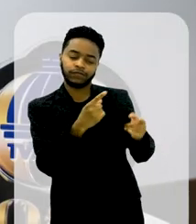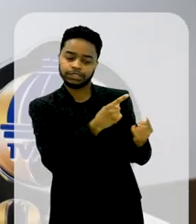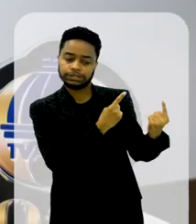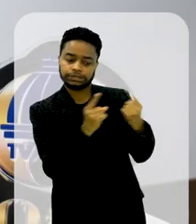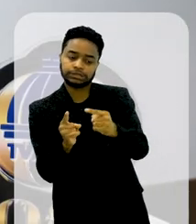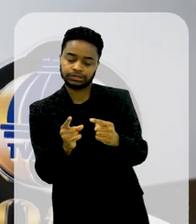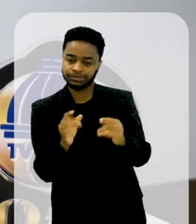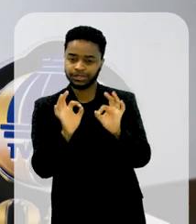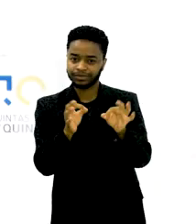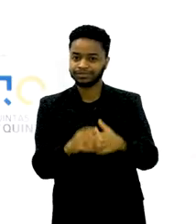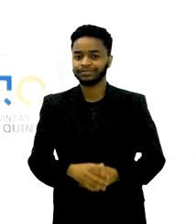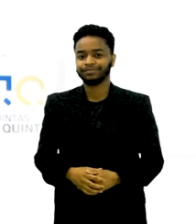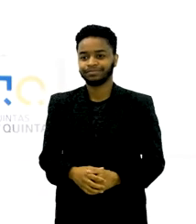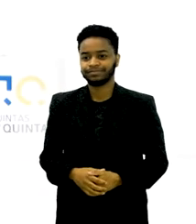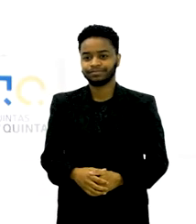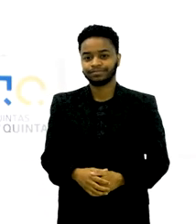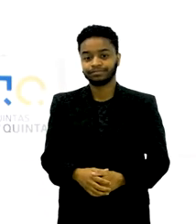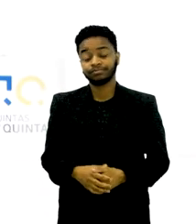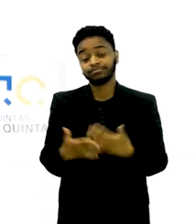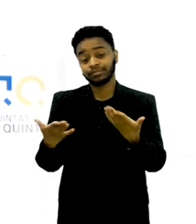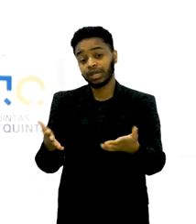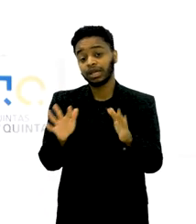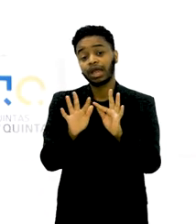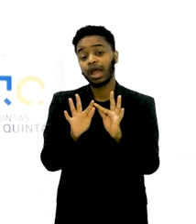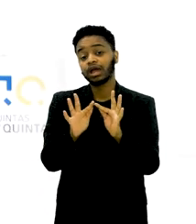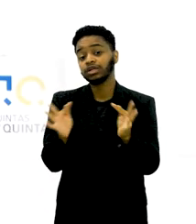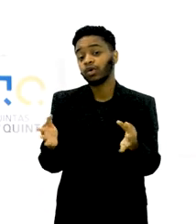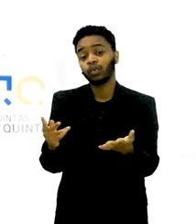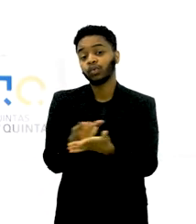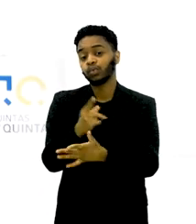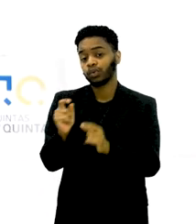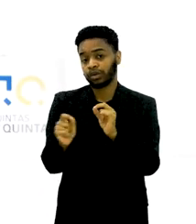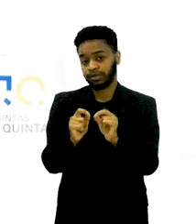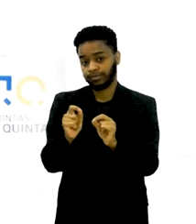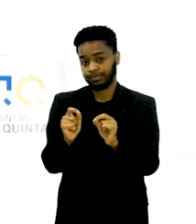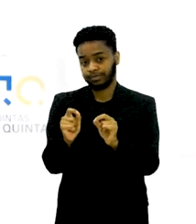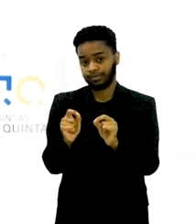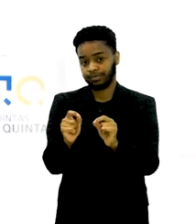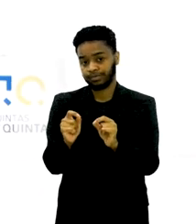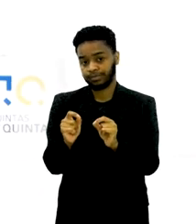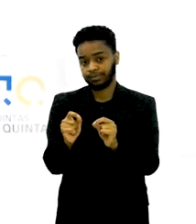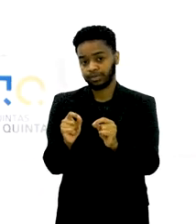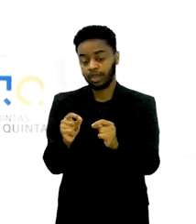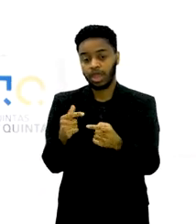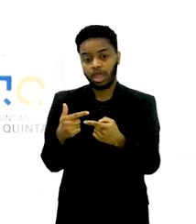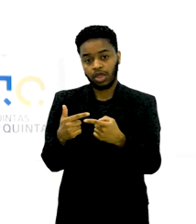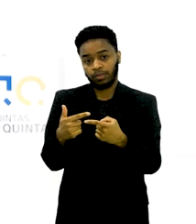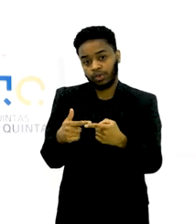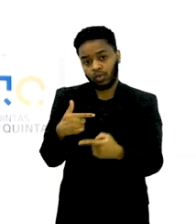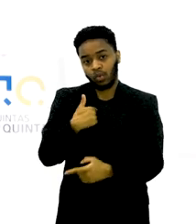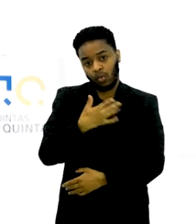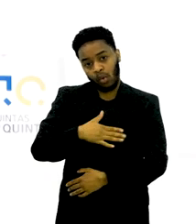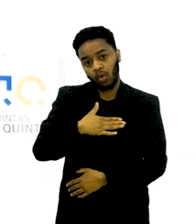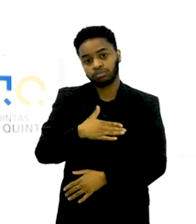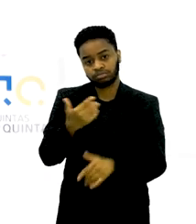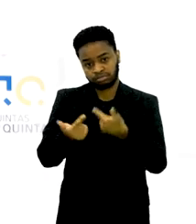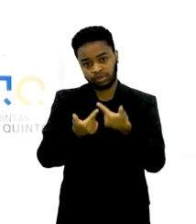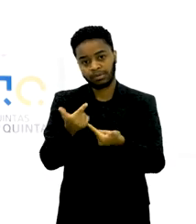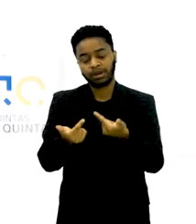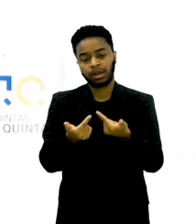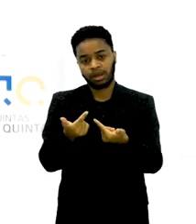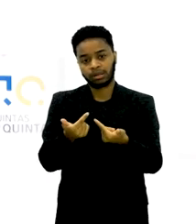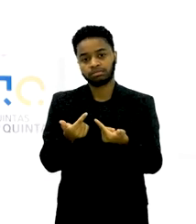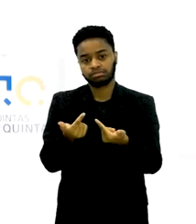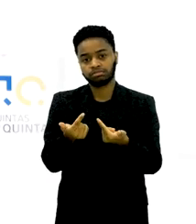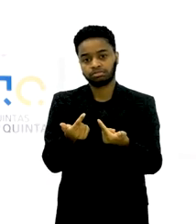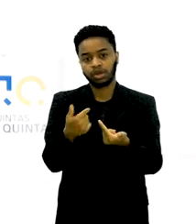deu o troque E aí simplesmente porque eh eu gosto muito de trabalhar enfim